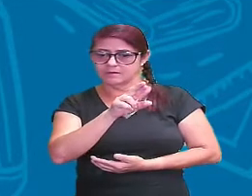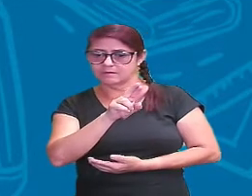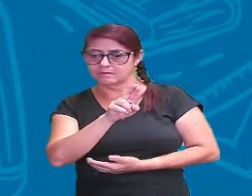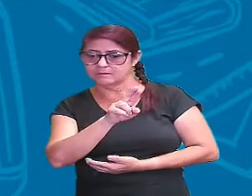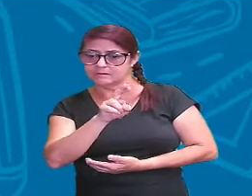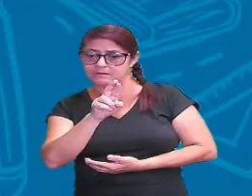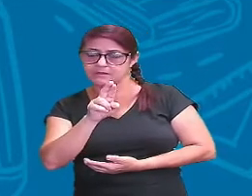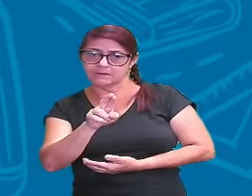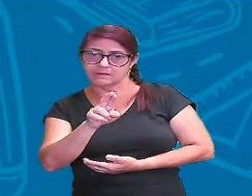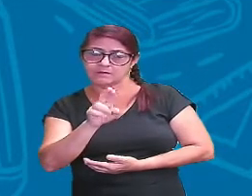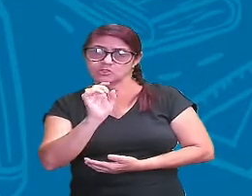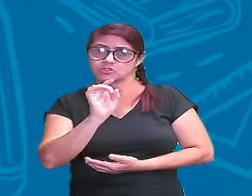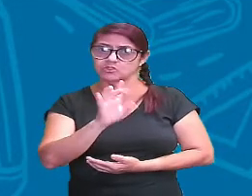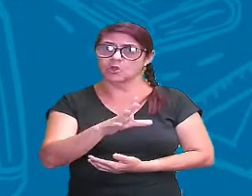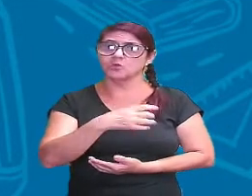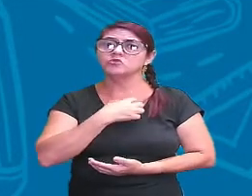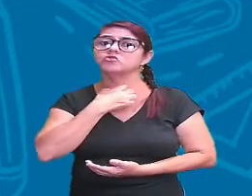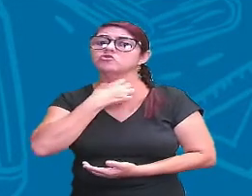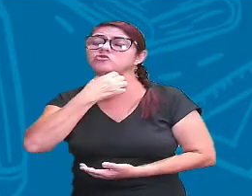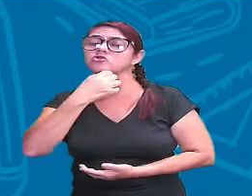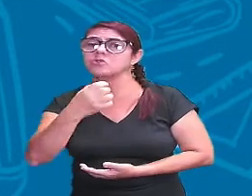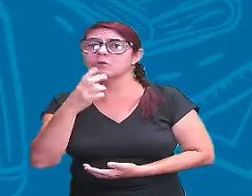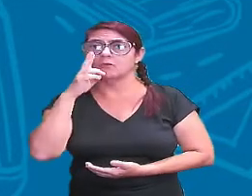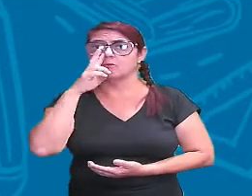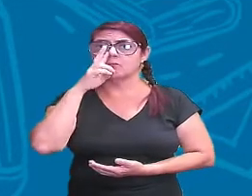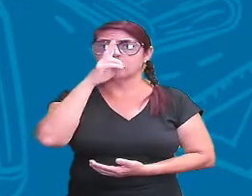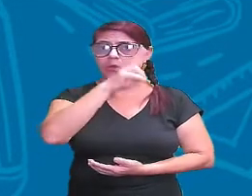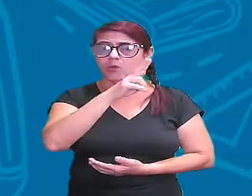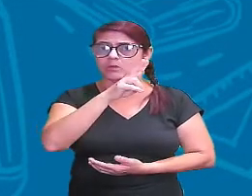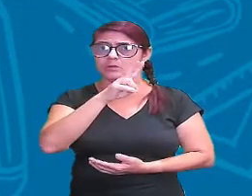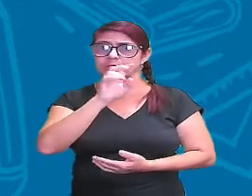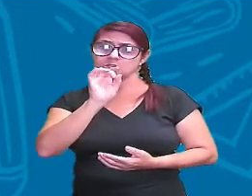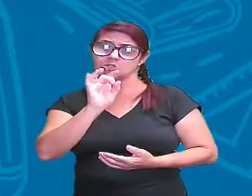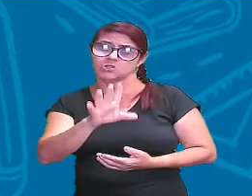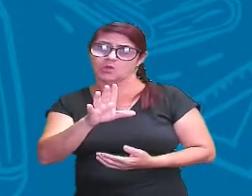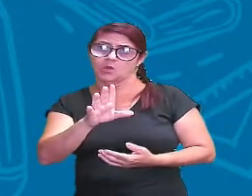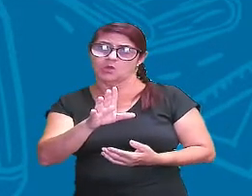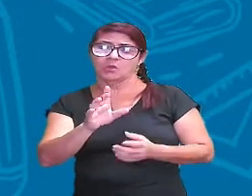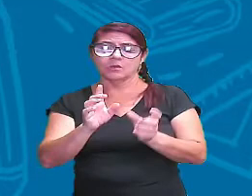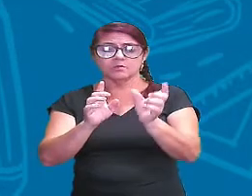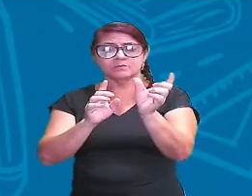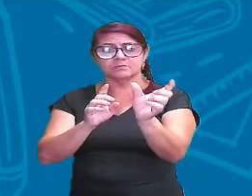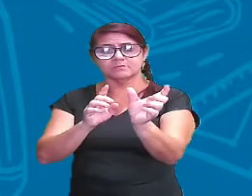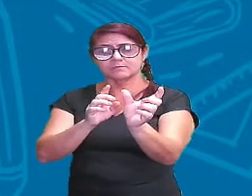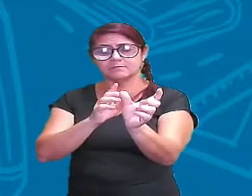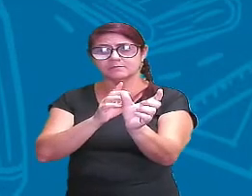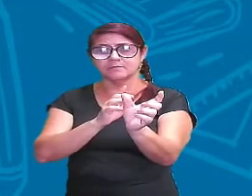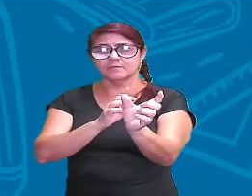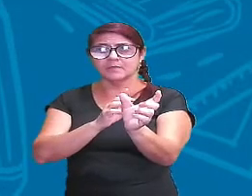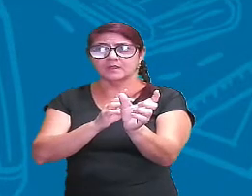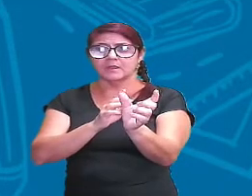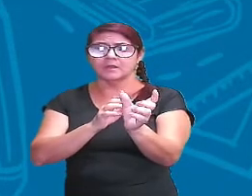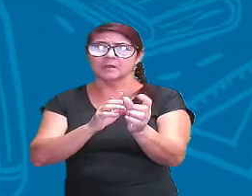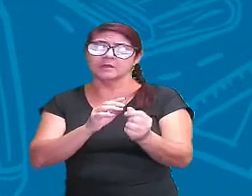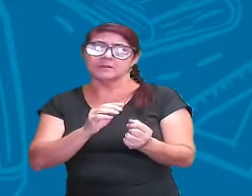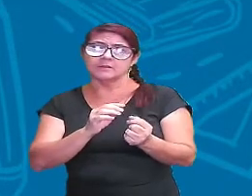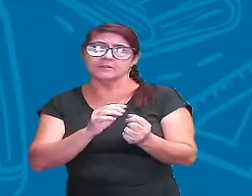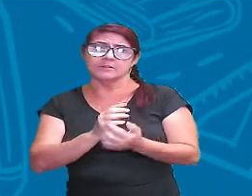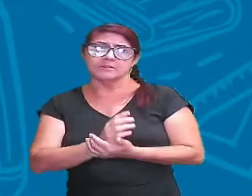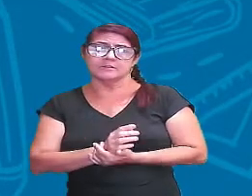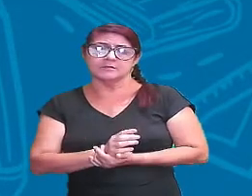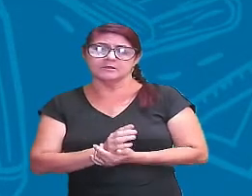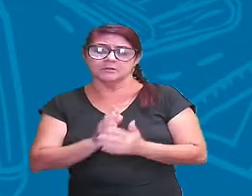é usado para dar o som forte no meio das palavras. No meio, no final,